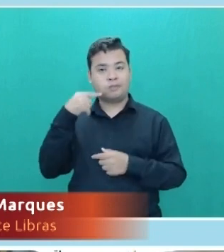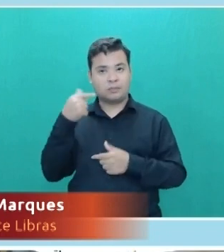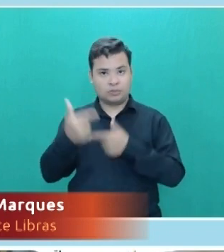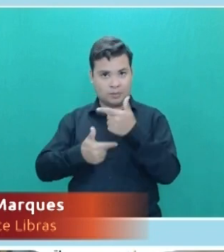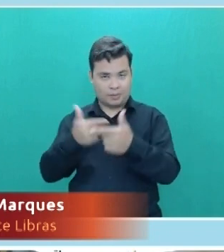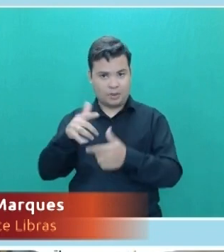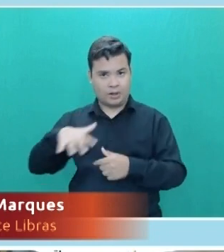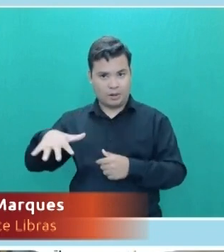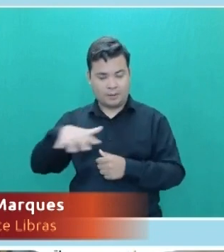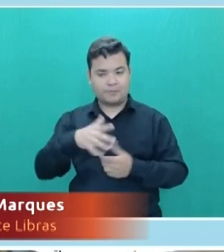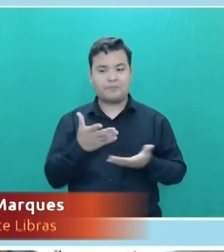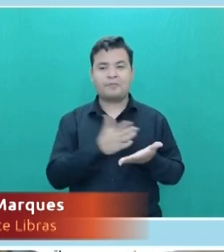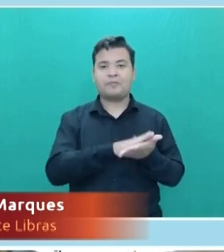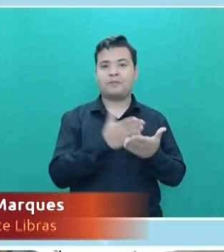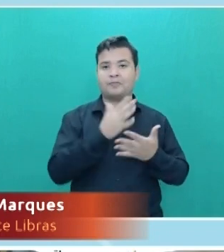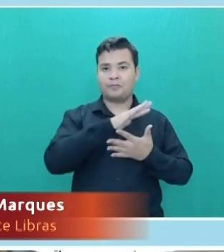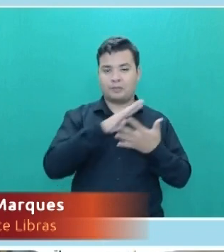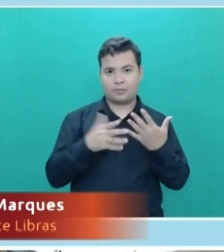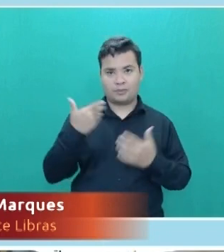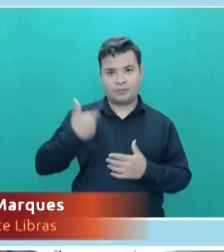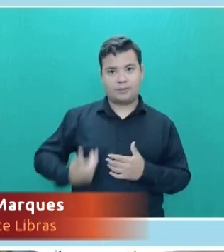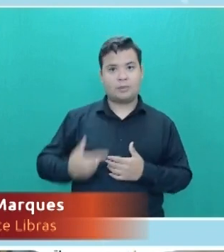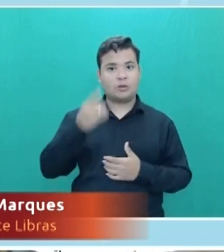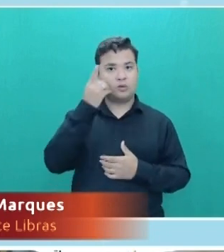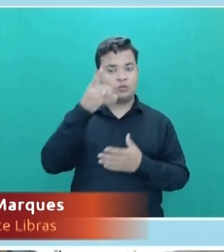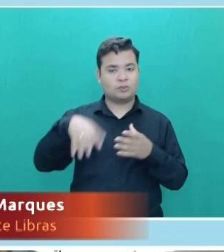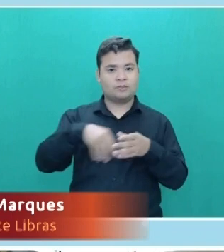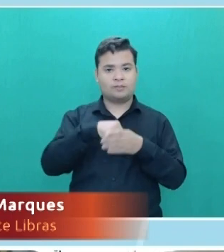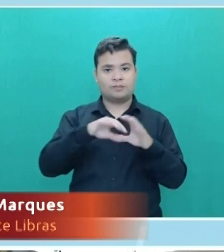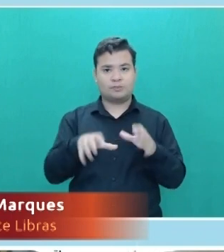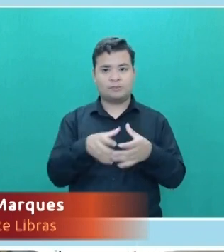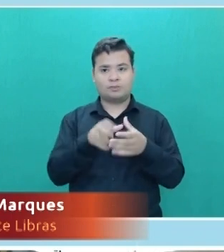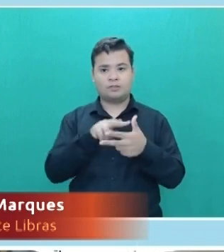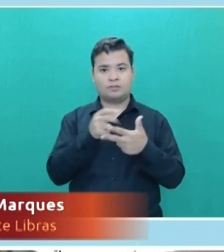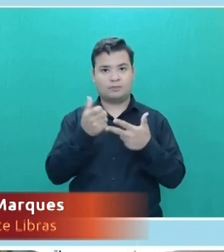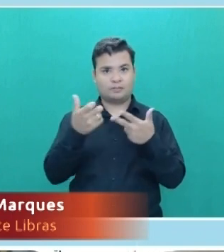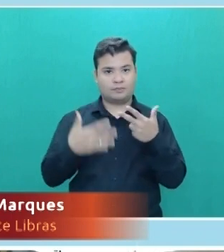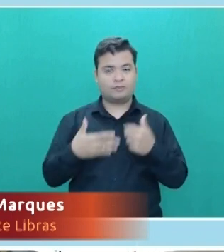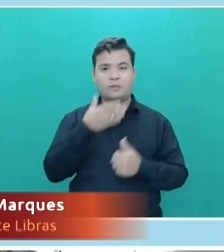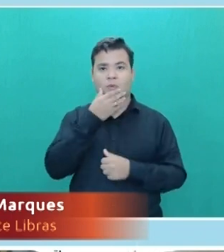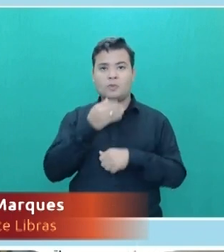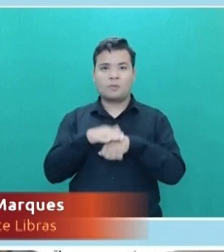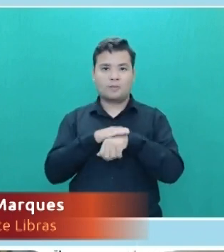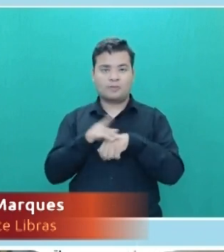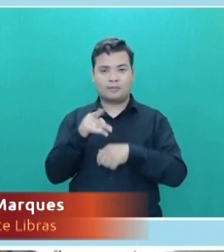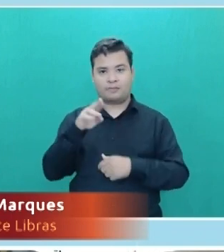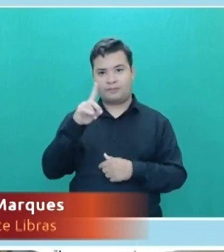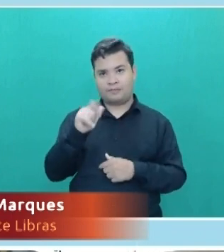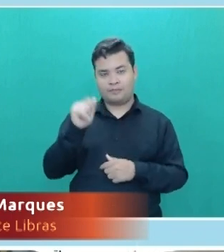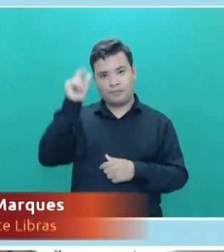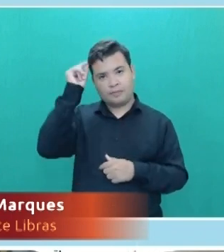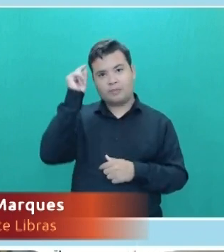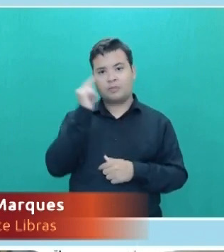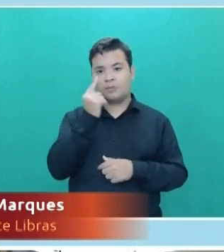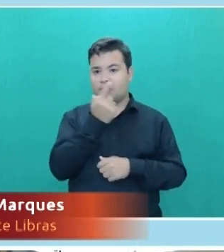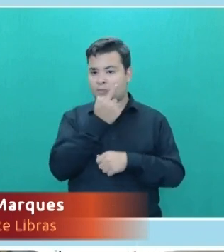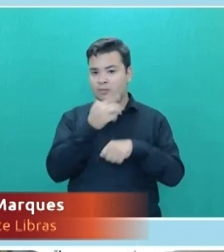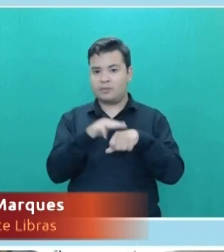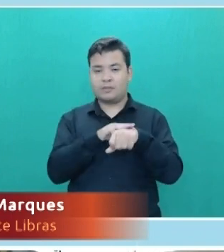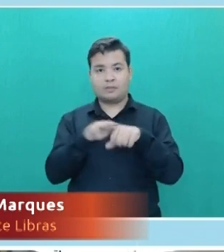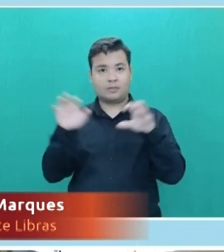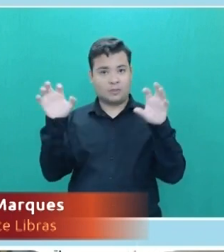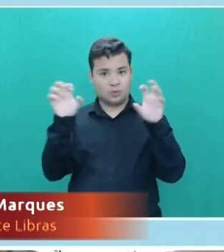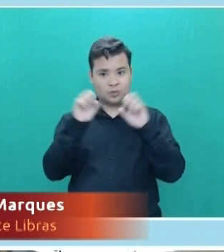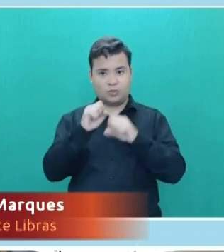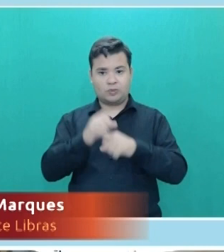para Libras nesse bloco é o Diogo Marques. O Diogo se identifica como um homem de pele parda, com cabelos e olhos castanhos